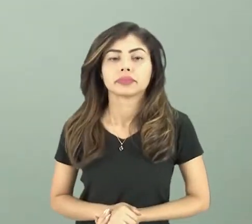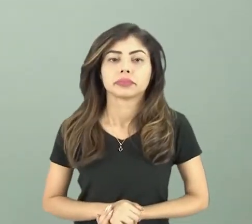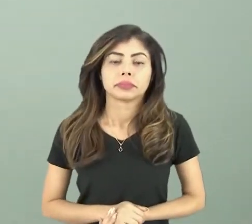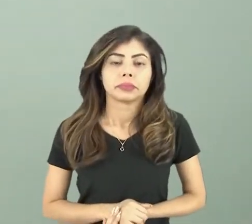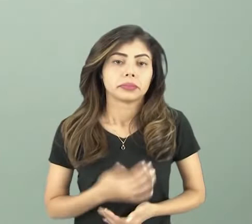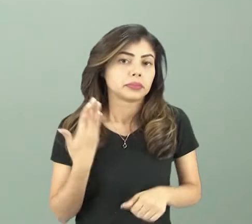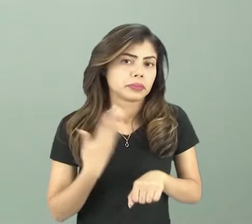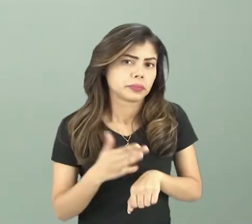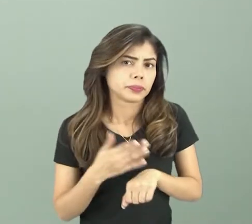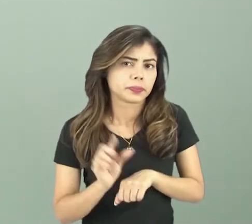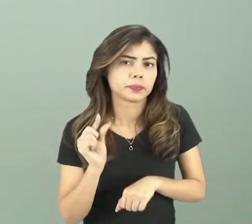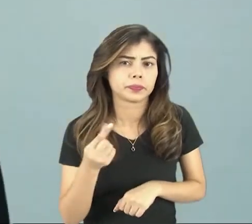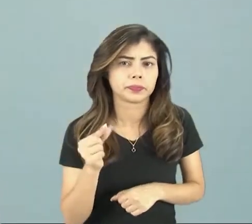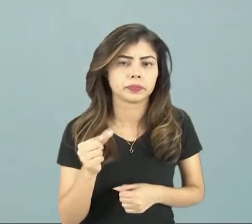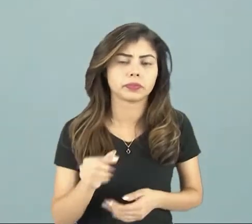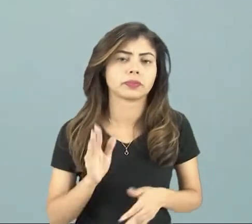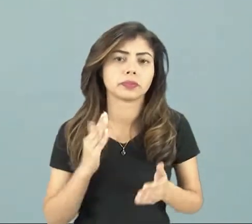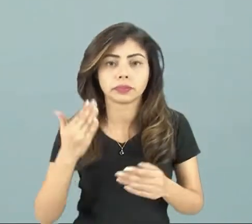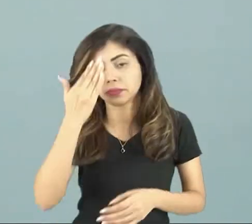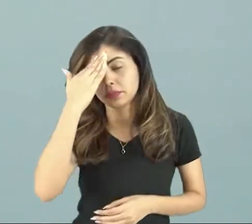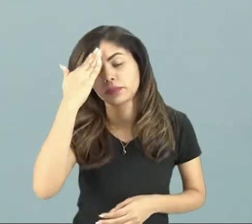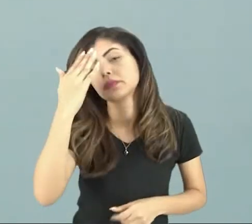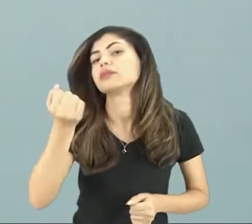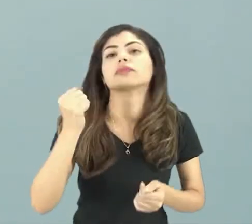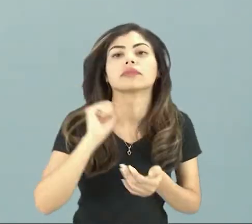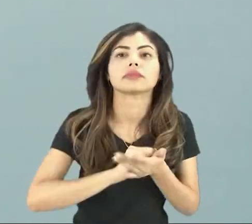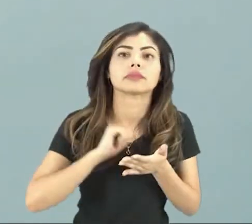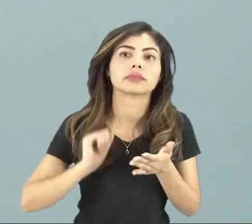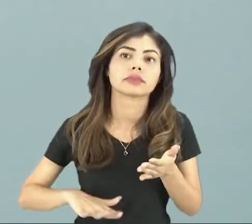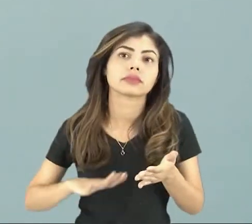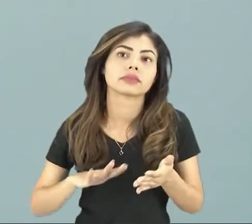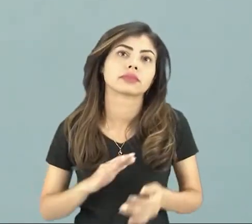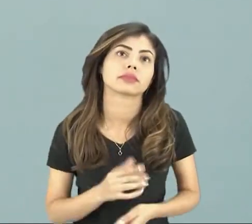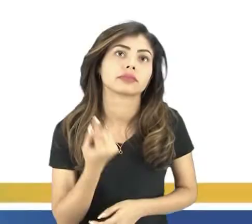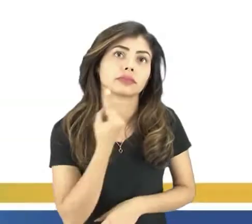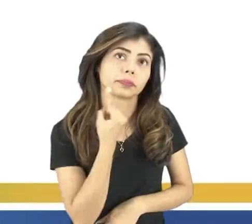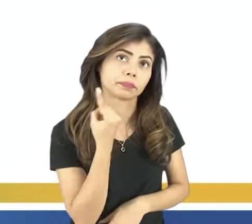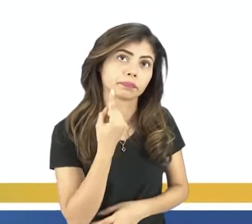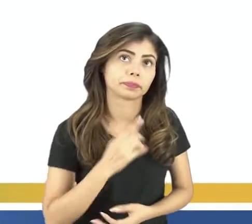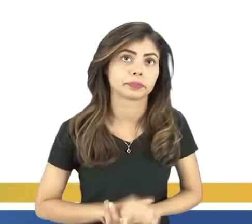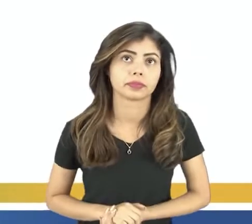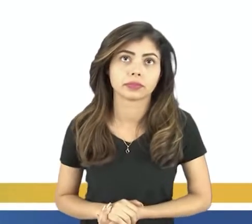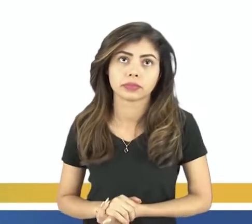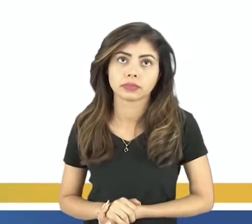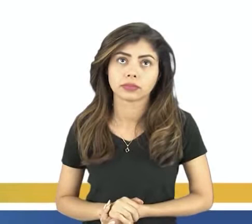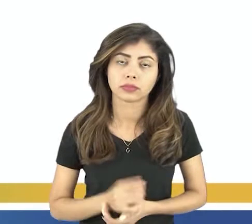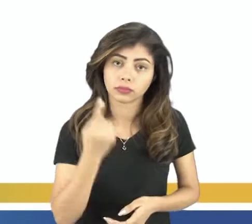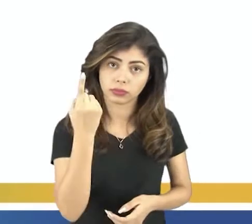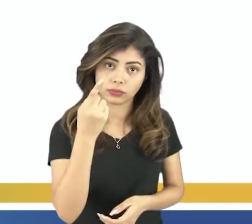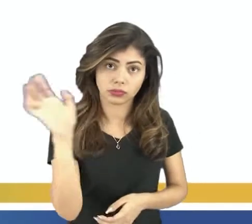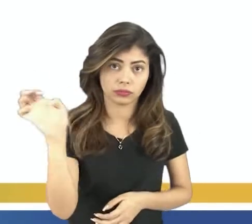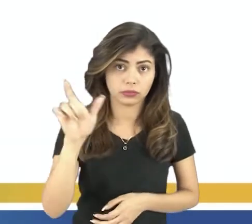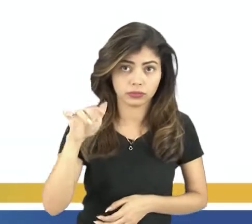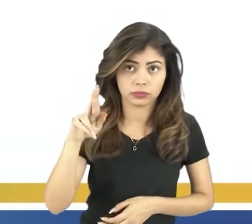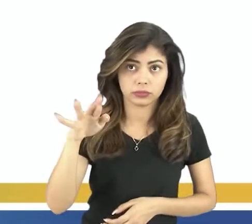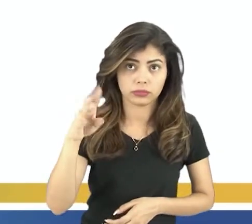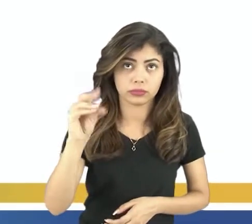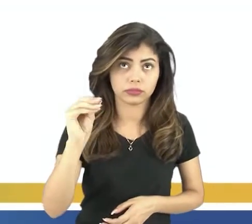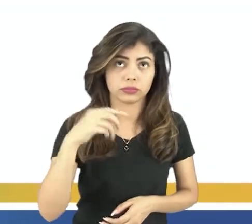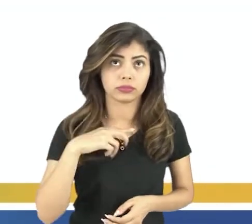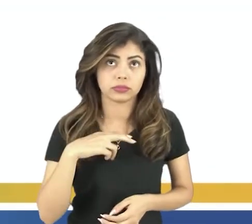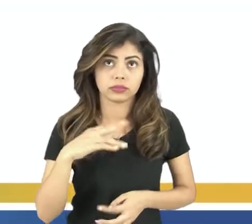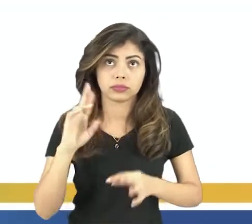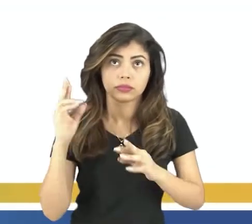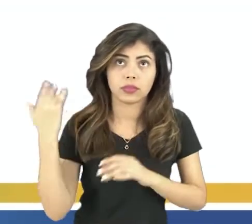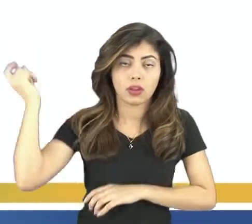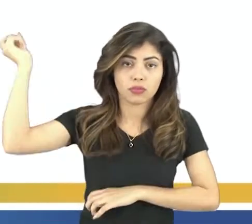Vamos praticar um pouco para que você entenda isso exemplificando? Primeira questão. Um elétron num tubo de